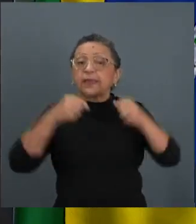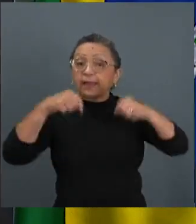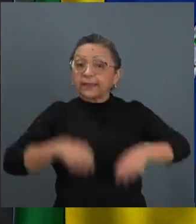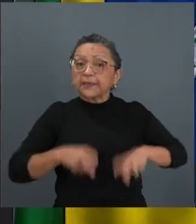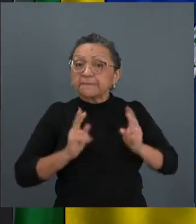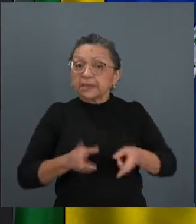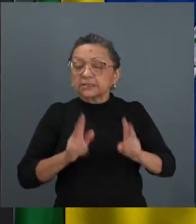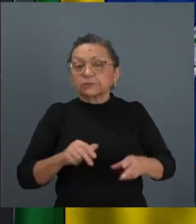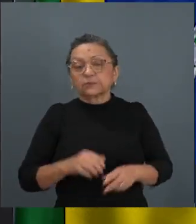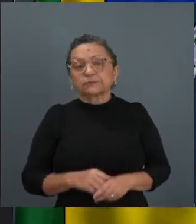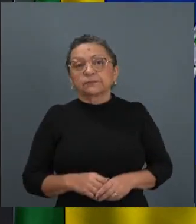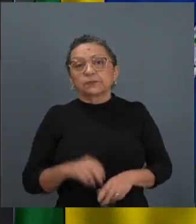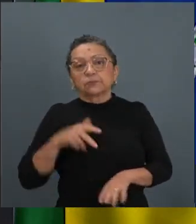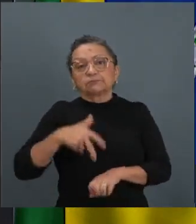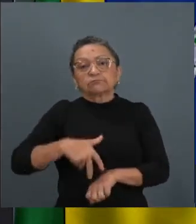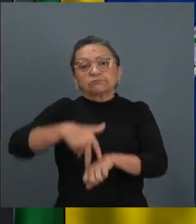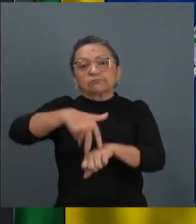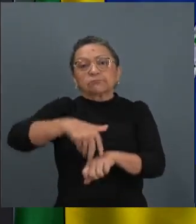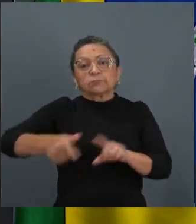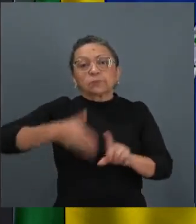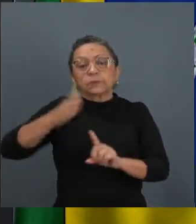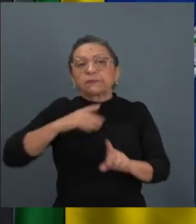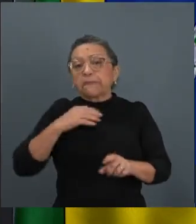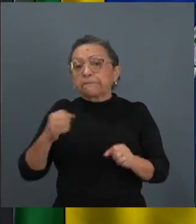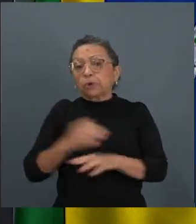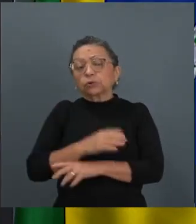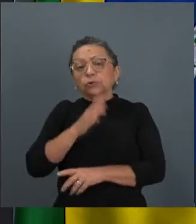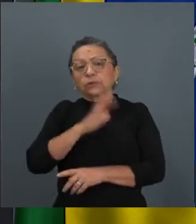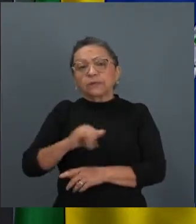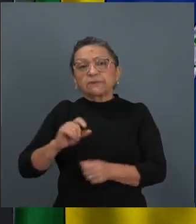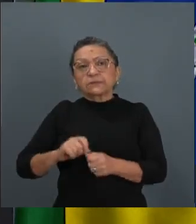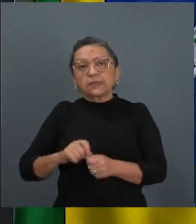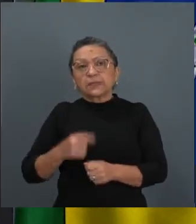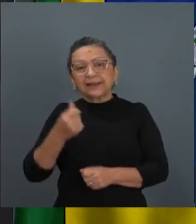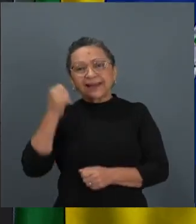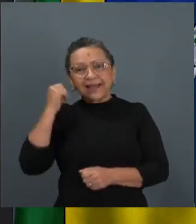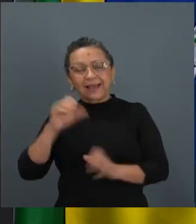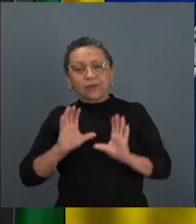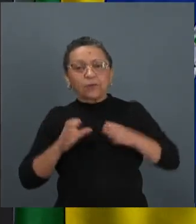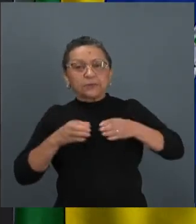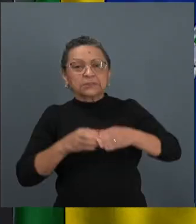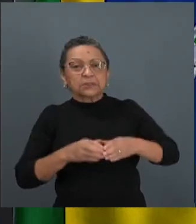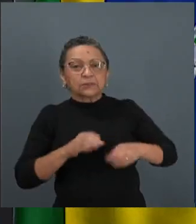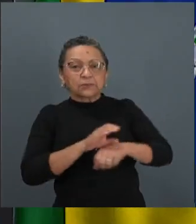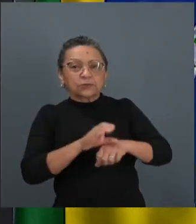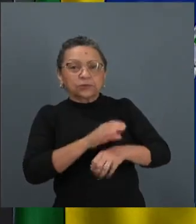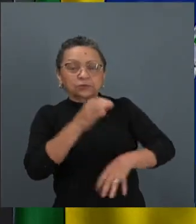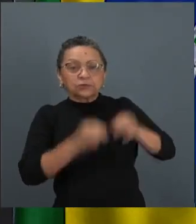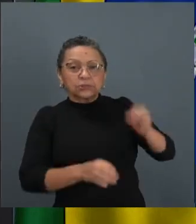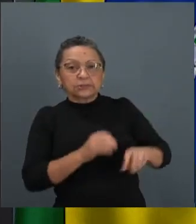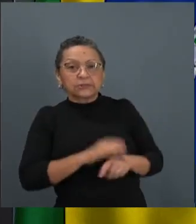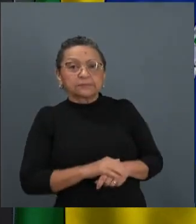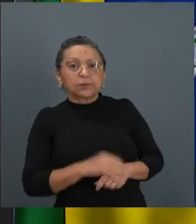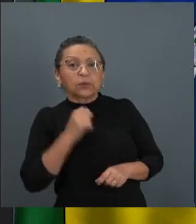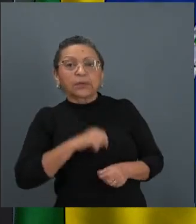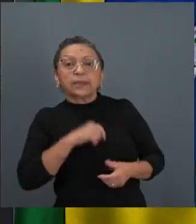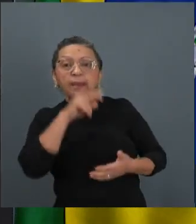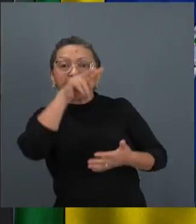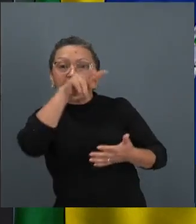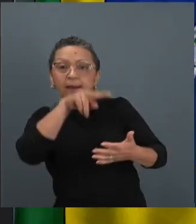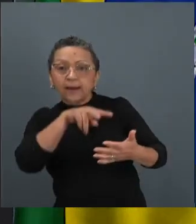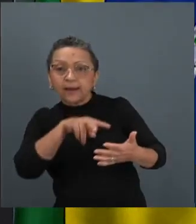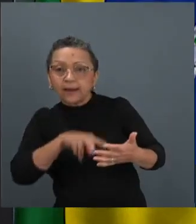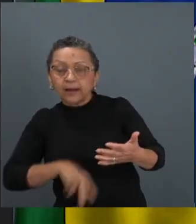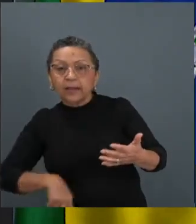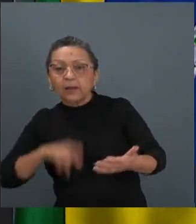tribuna, e estávamos prontos para fazê-lo há pouco, lá na CCJ, por ocasião da leitura